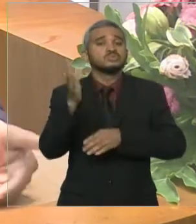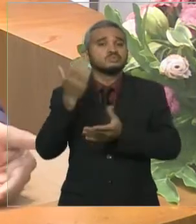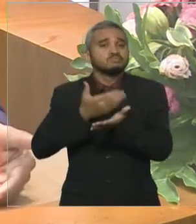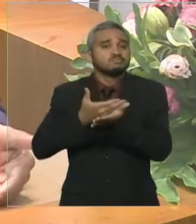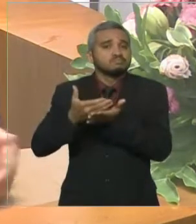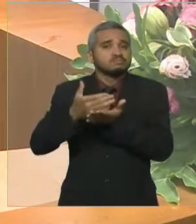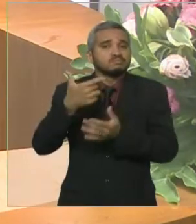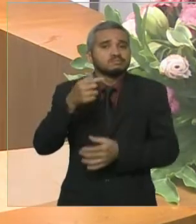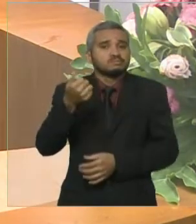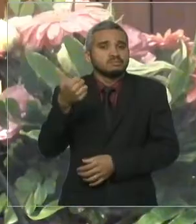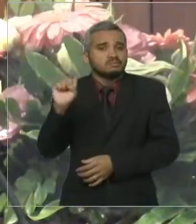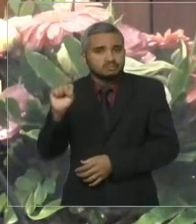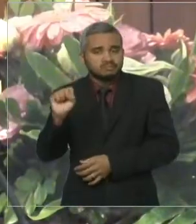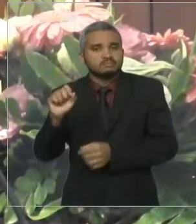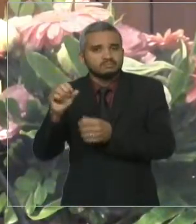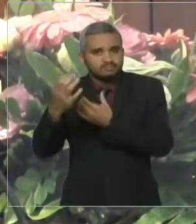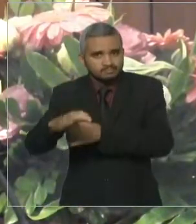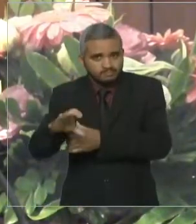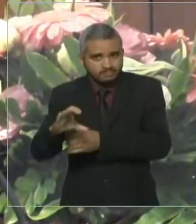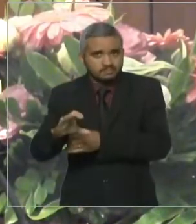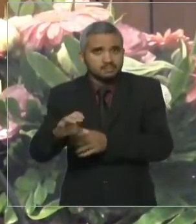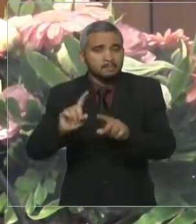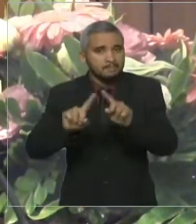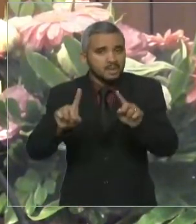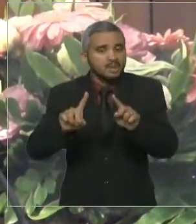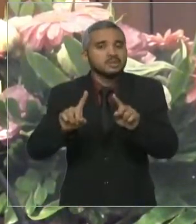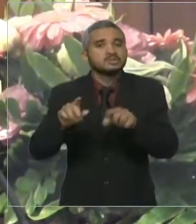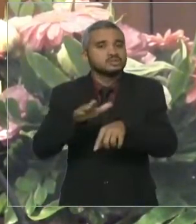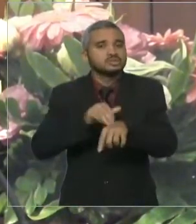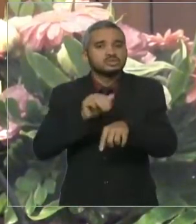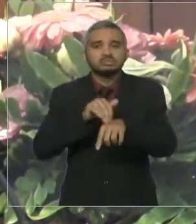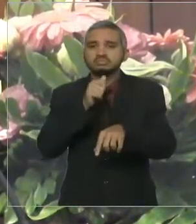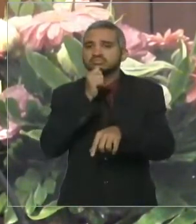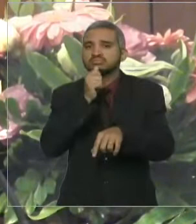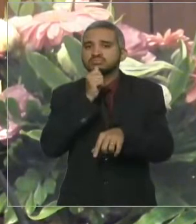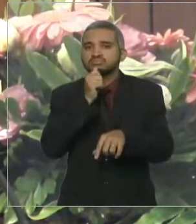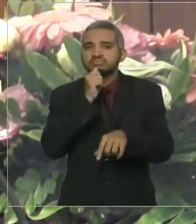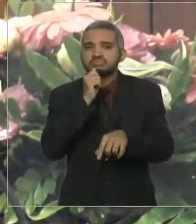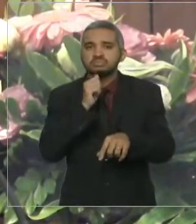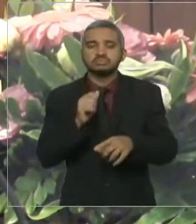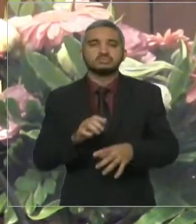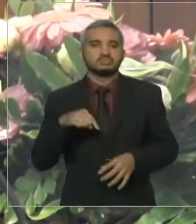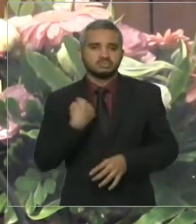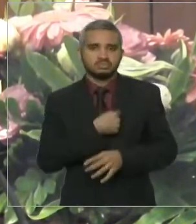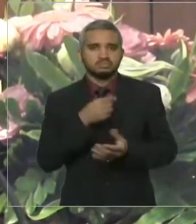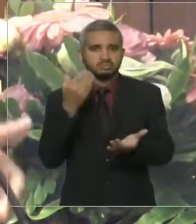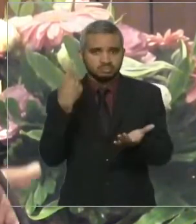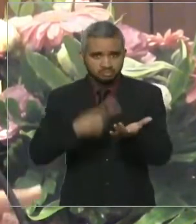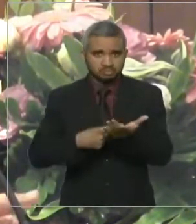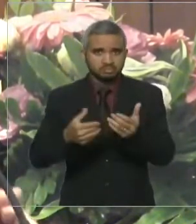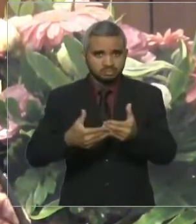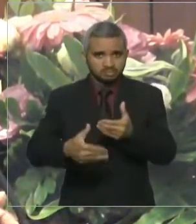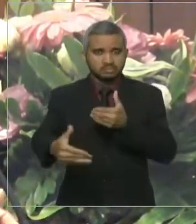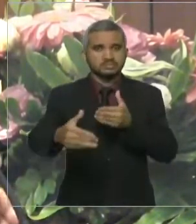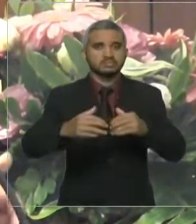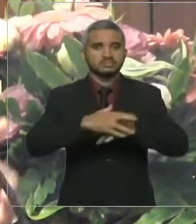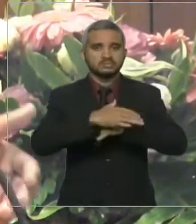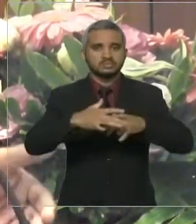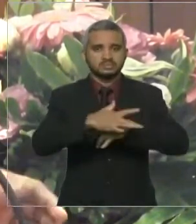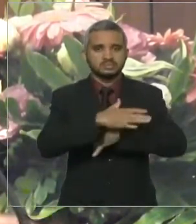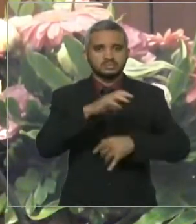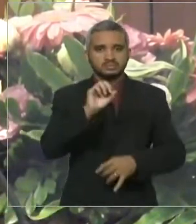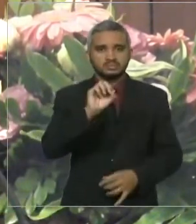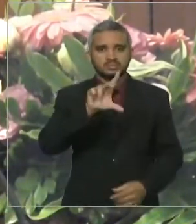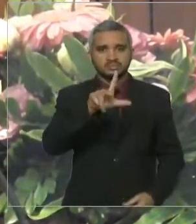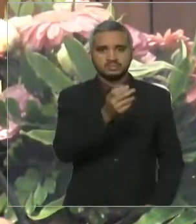que foram apontadas. Estaremos realizando audiência pública. Vamos solicitar audiência pública na cidade de Olho d'Água das Cunhãs para